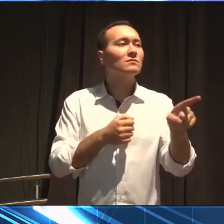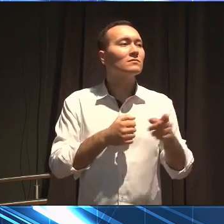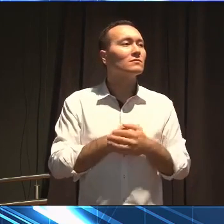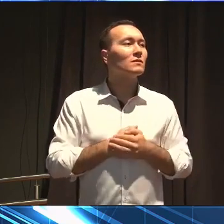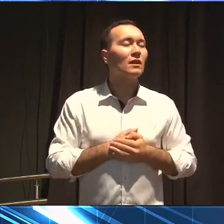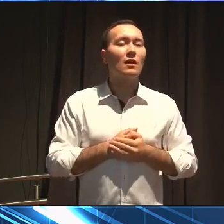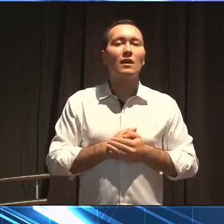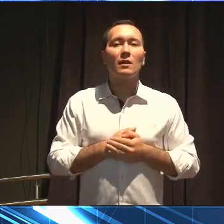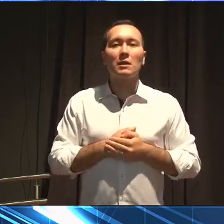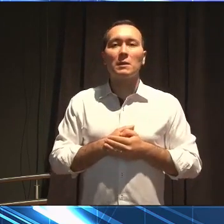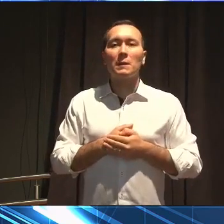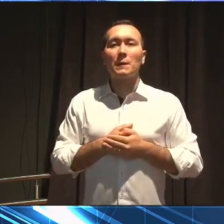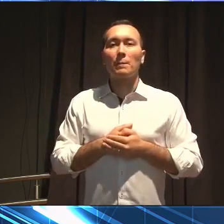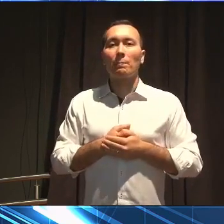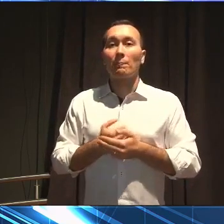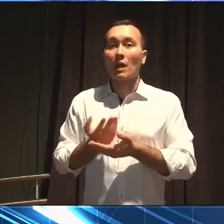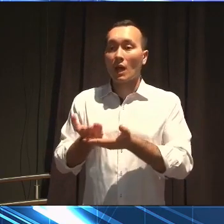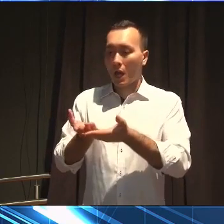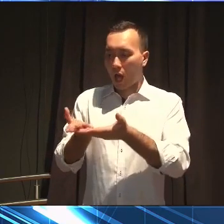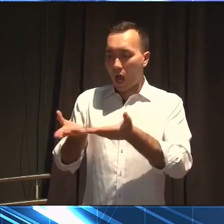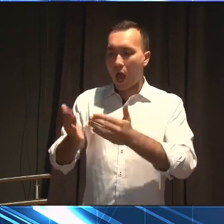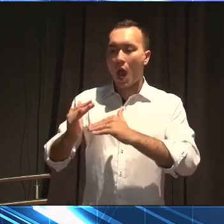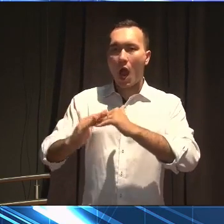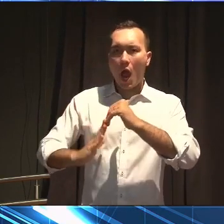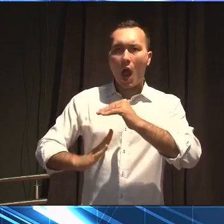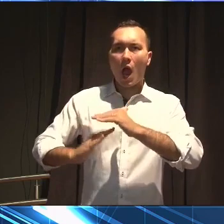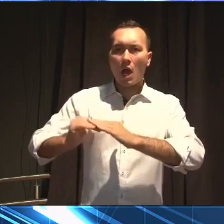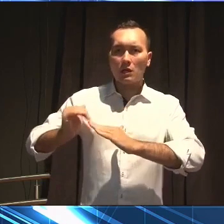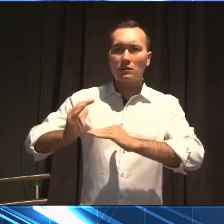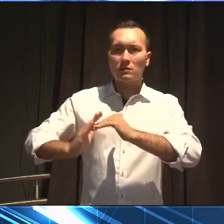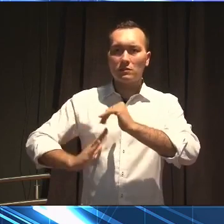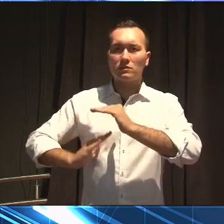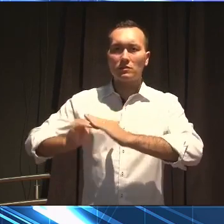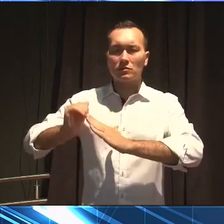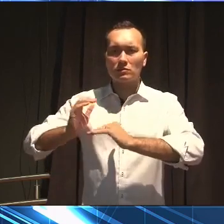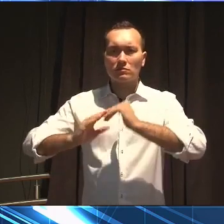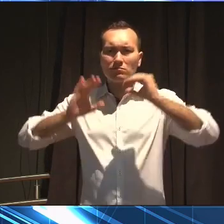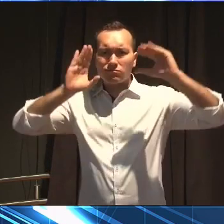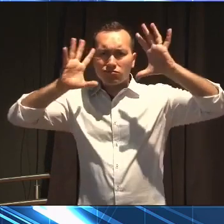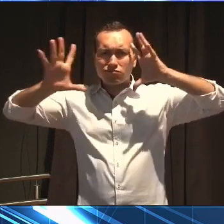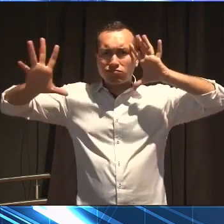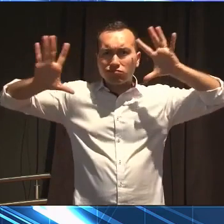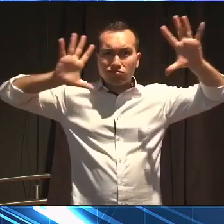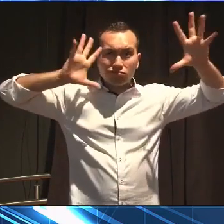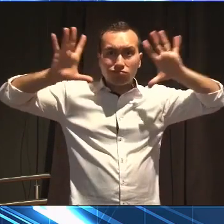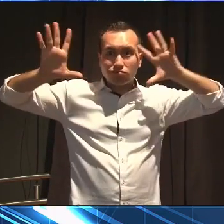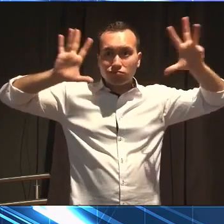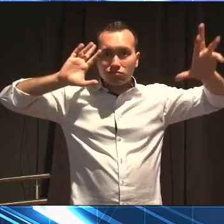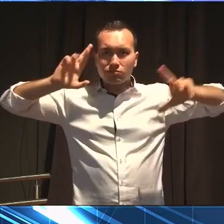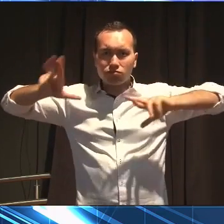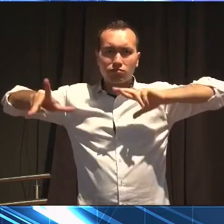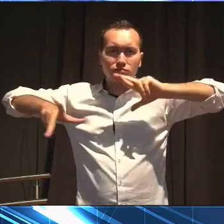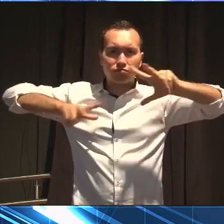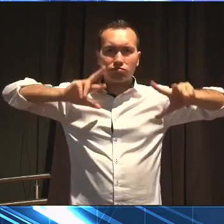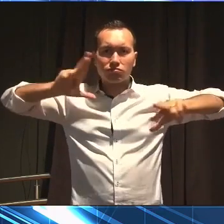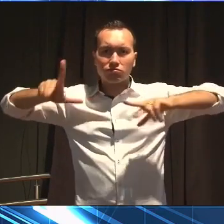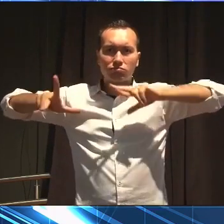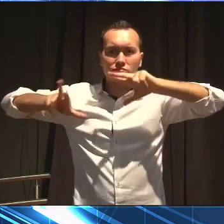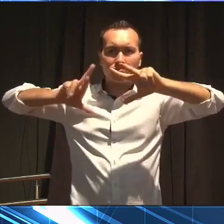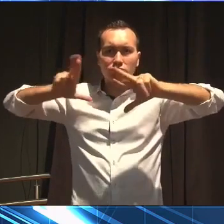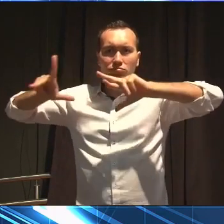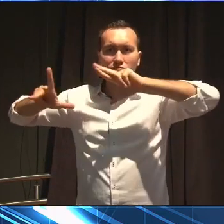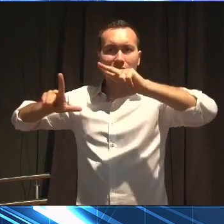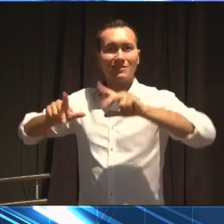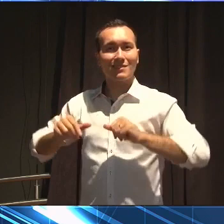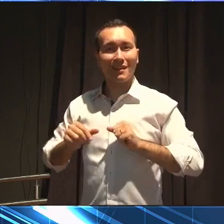Enfim, porque ela tem uma capacidade muito grande de pensamento divergente. Vocês conhecem